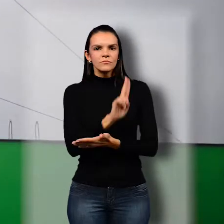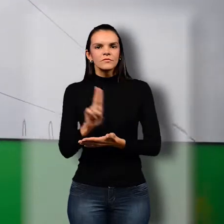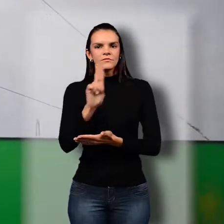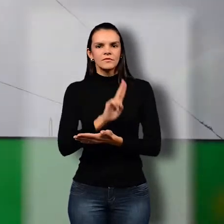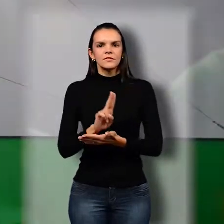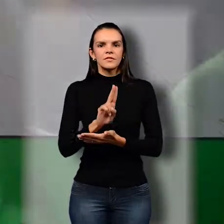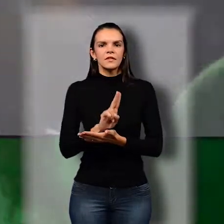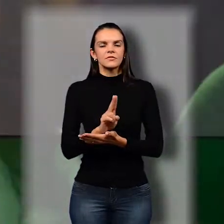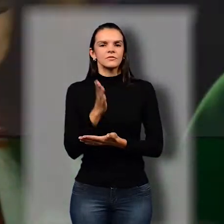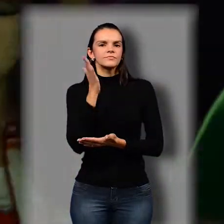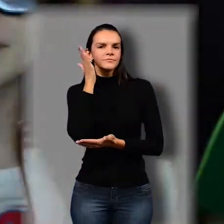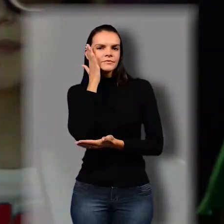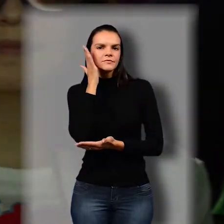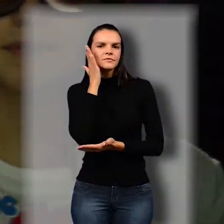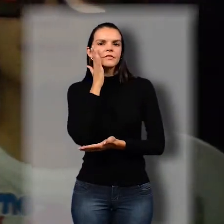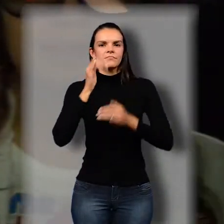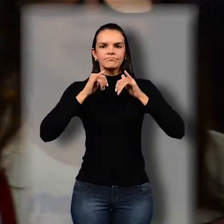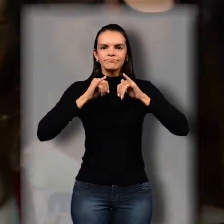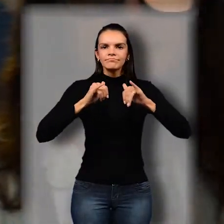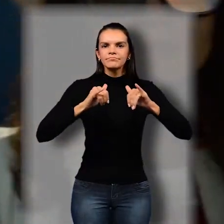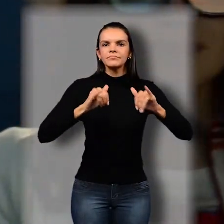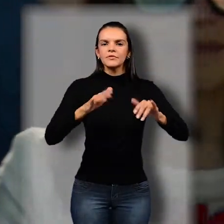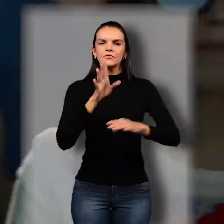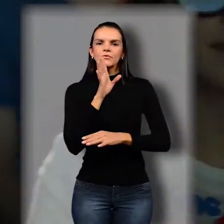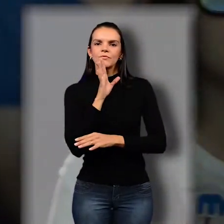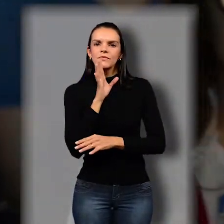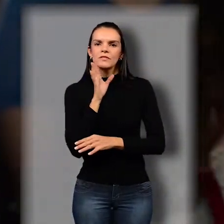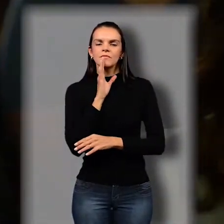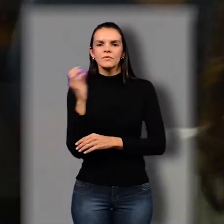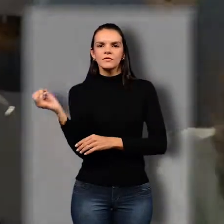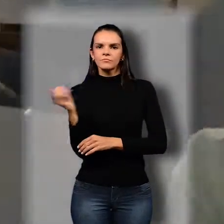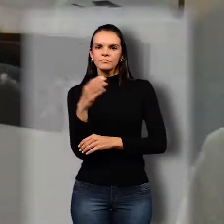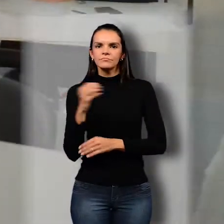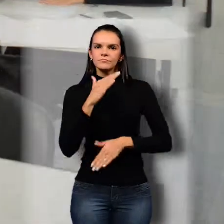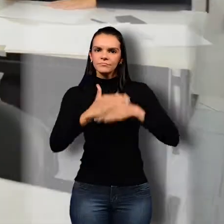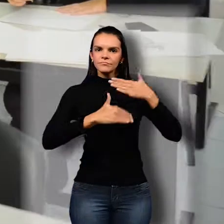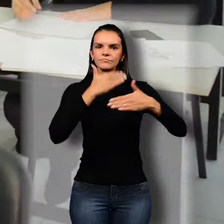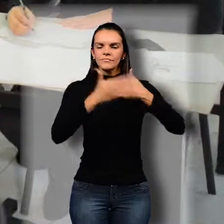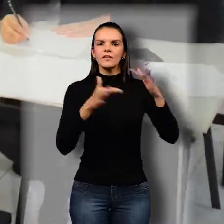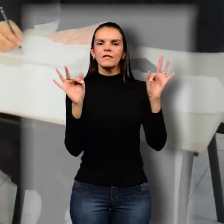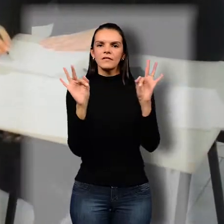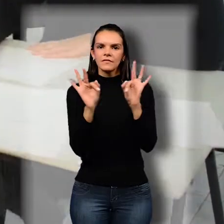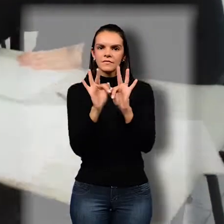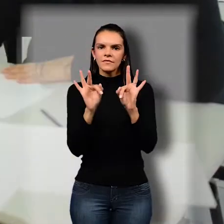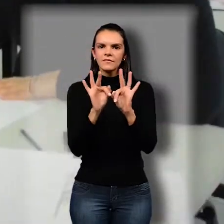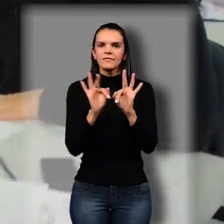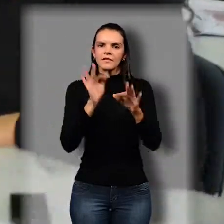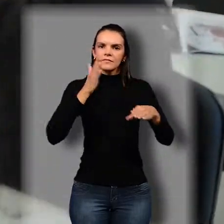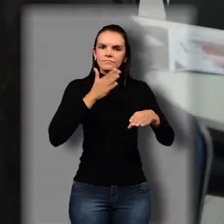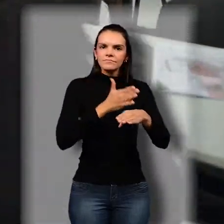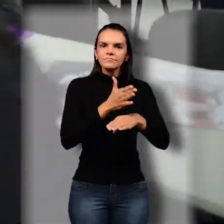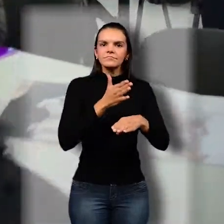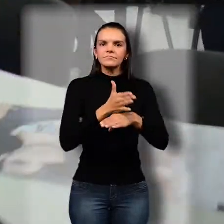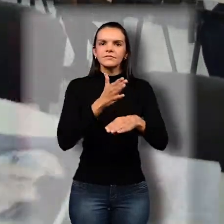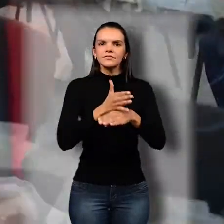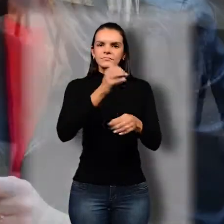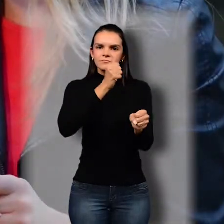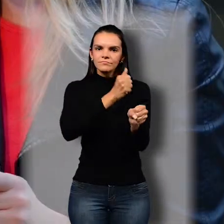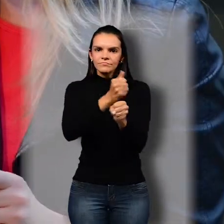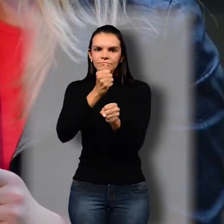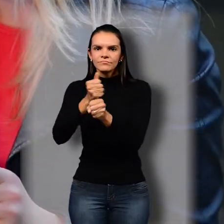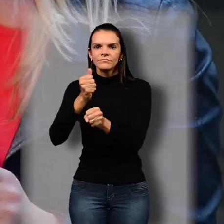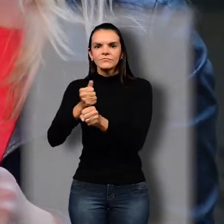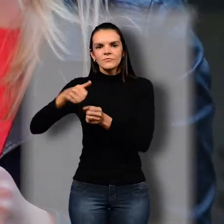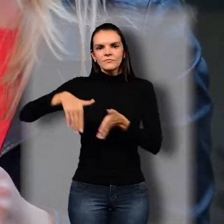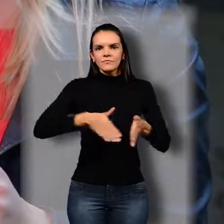pela produção do conhecimento inovador e empreendedor, a FEVALE participa na construção da trajetória de cada